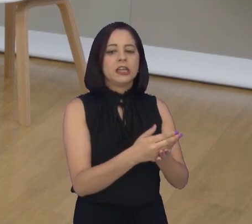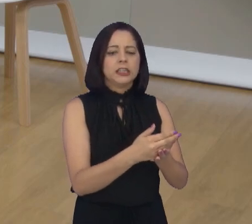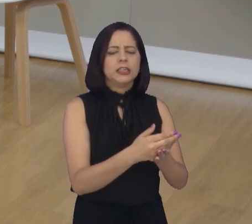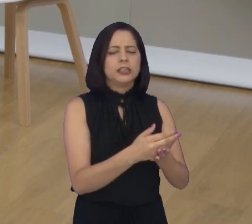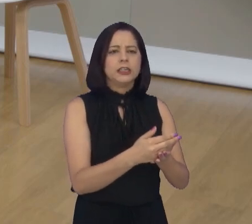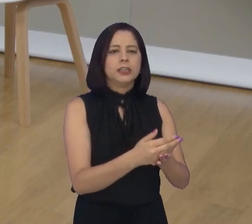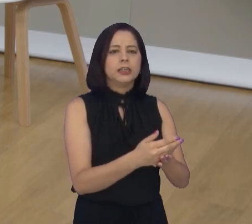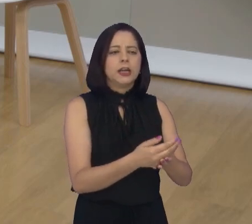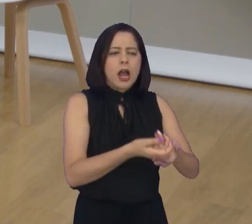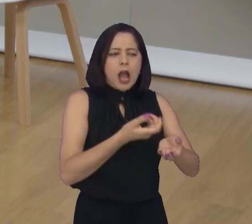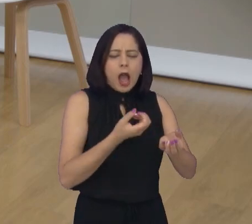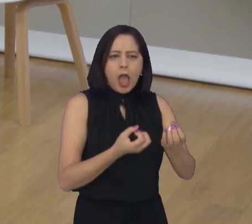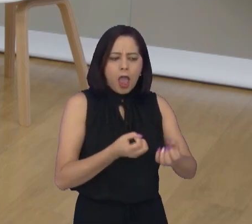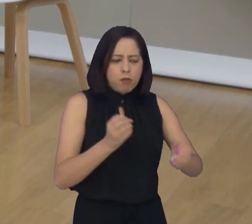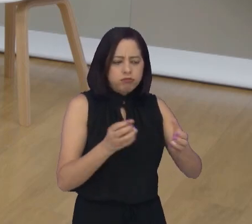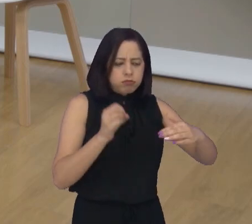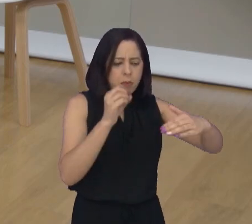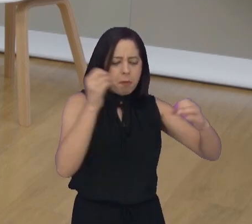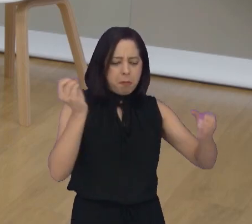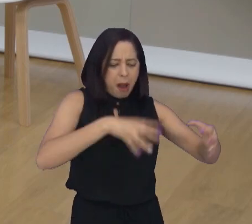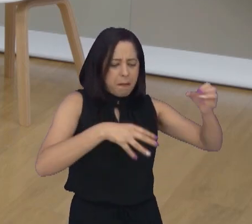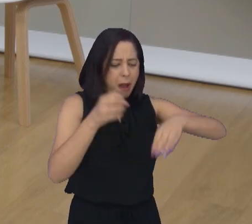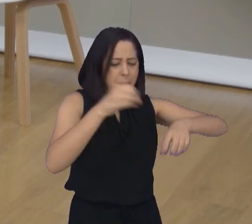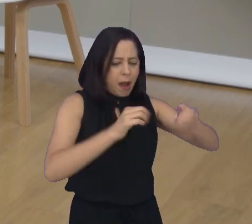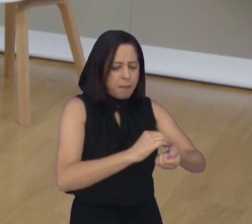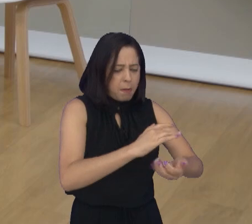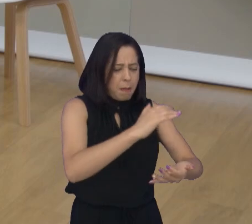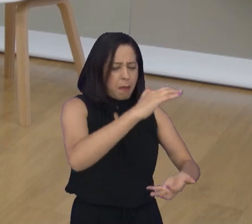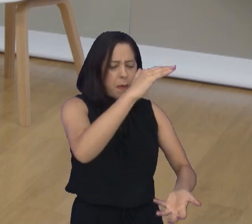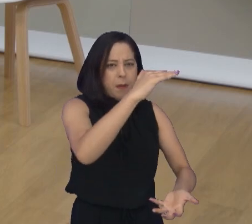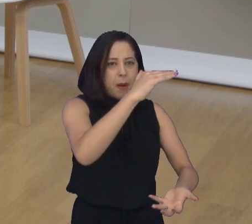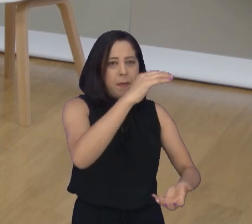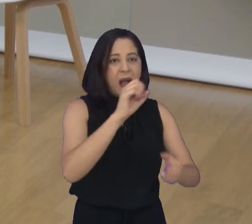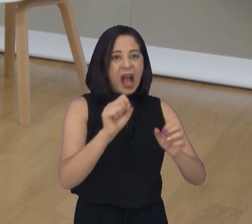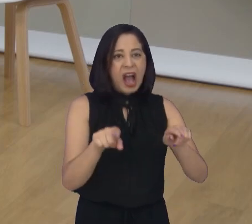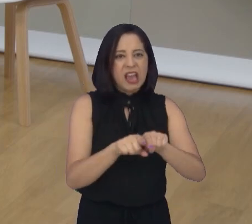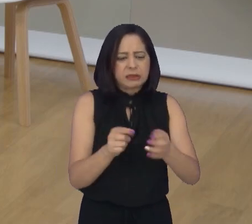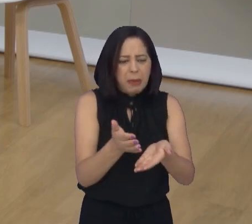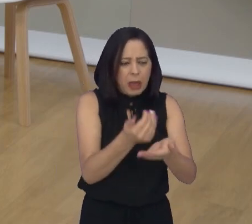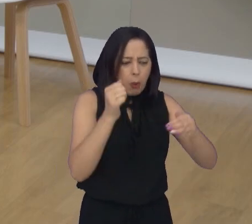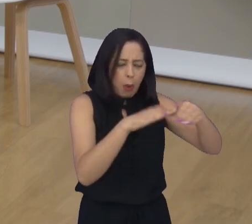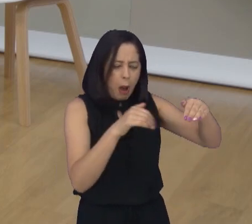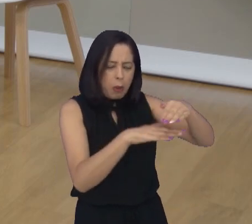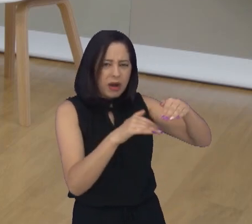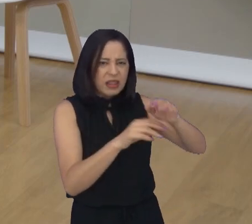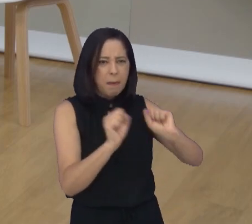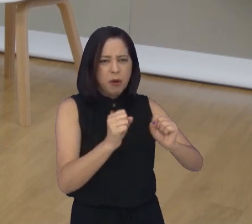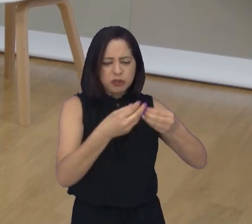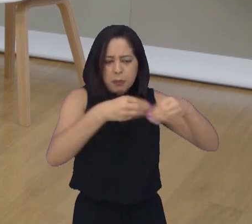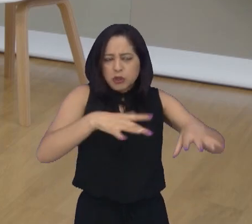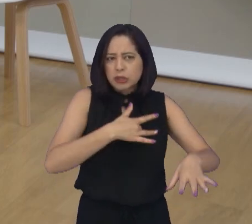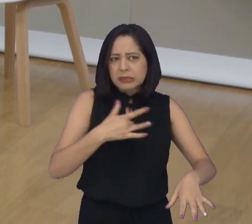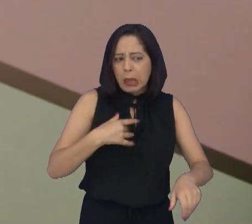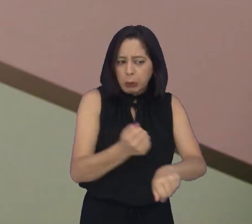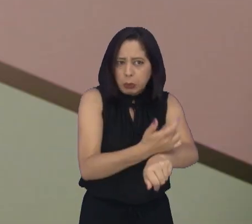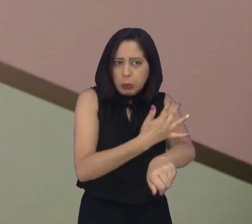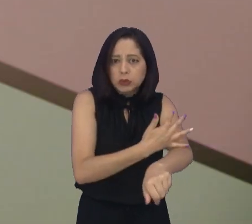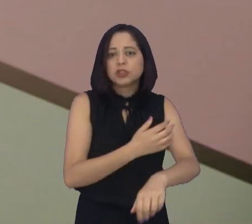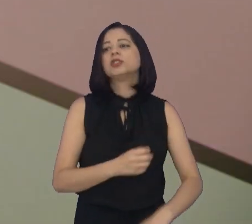diferentes aspectos, como decoração, roupas, pode fazer mal para a nossa saúde emocional?